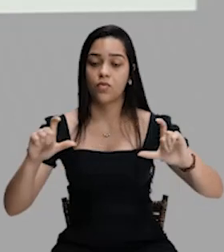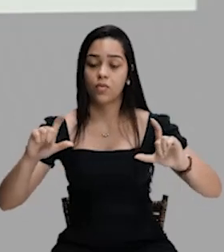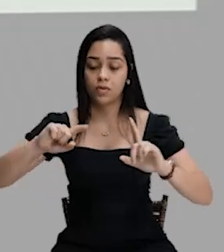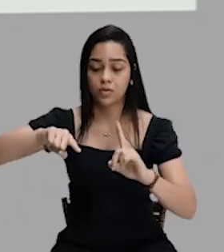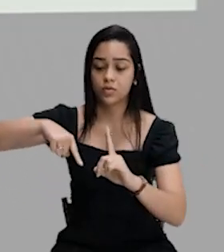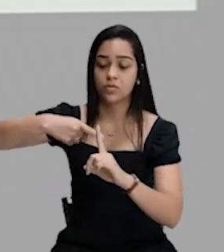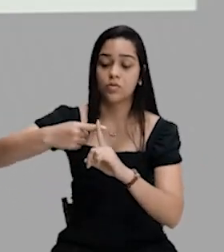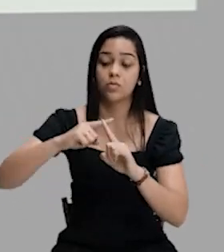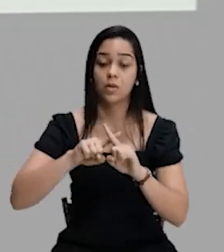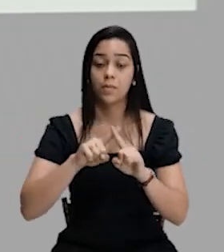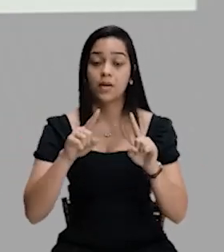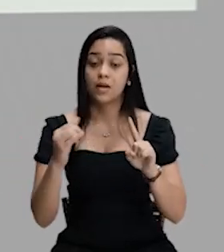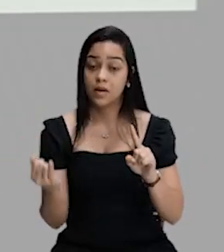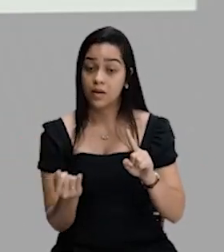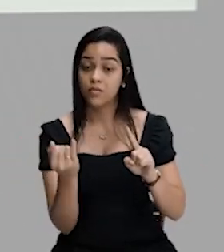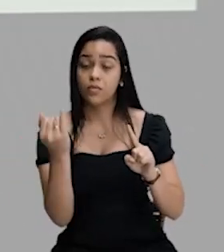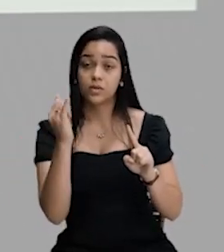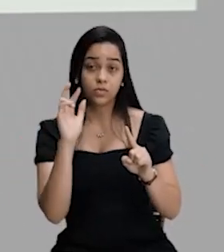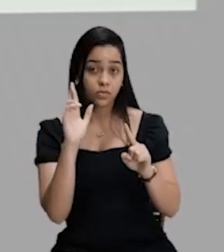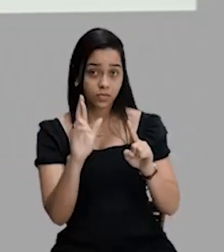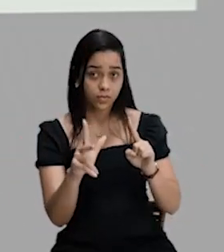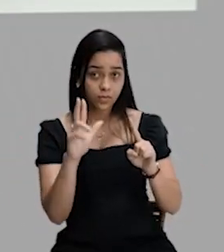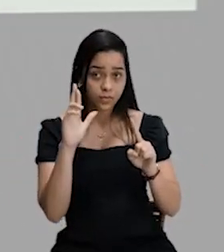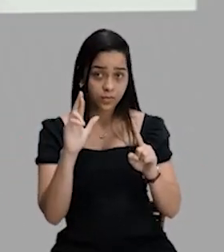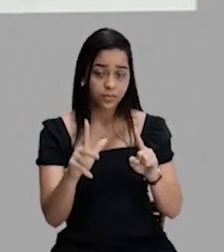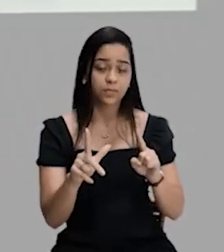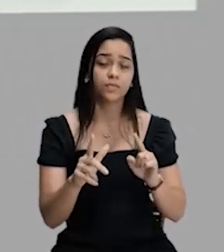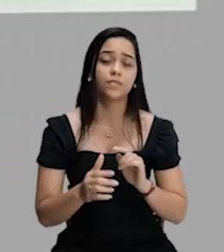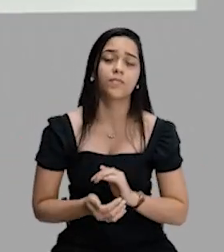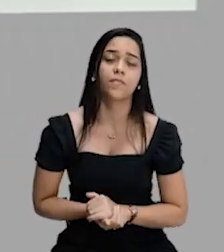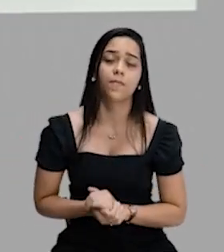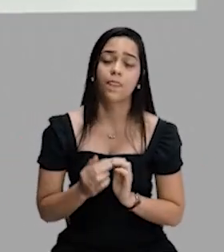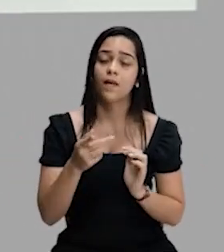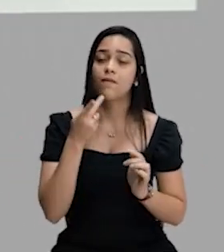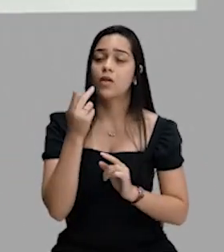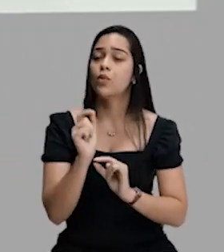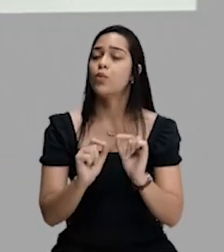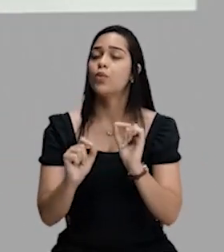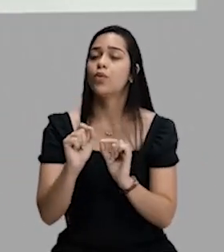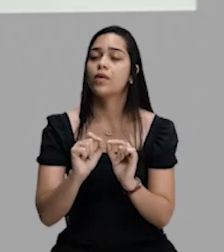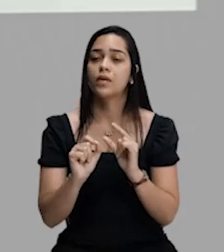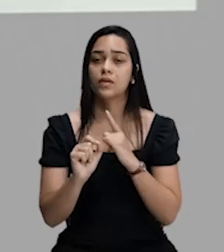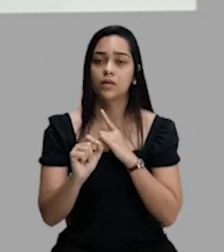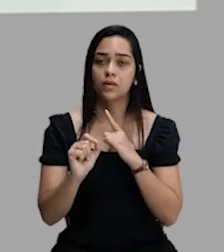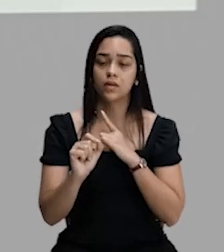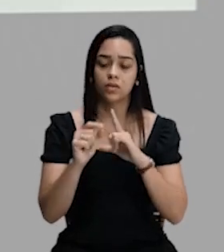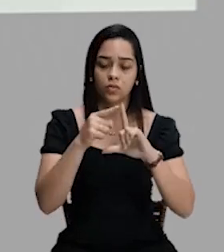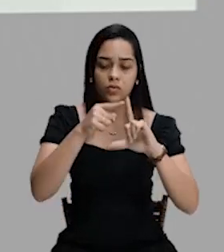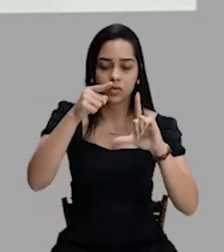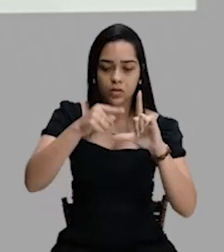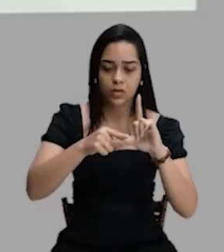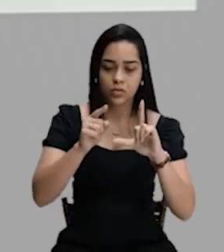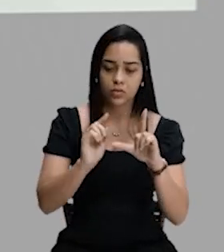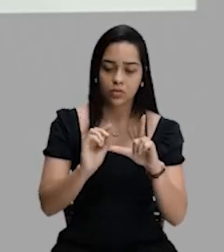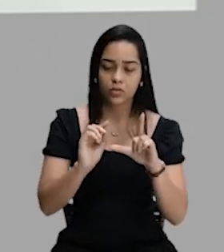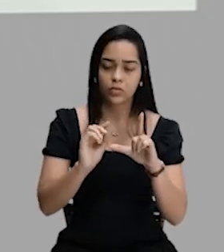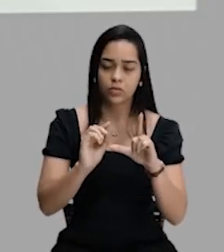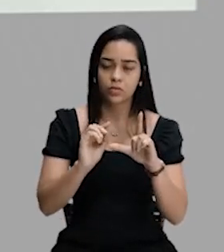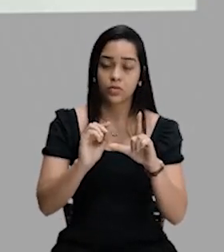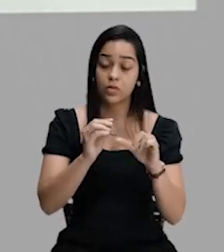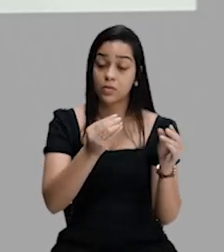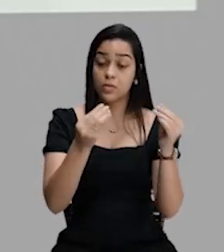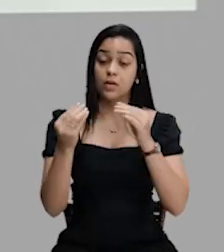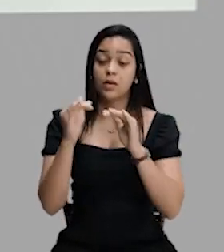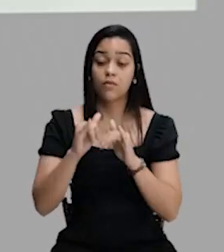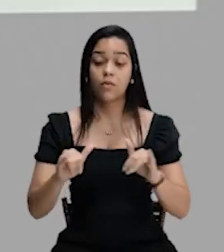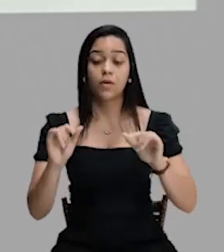soma mas a informação já foi diferente né Ele falou que a soma dos ângulos internos e tá me dando informação